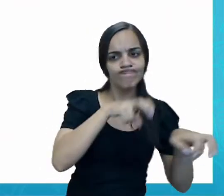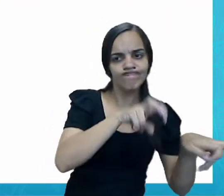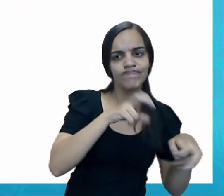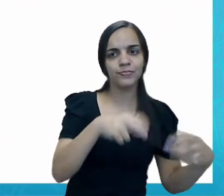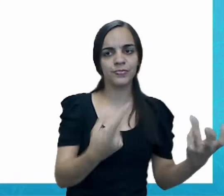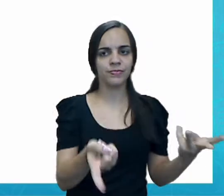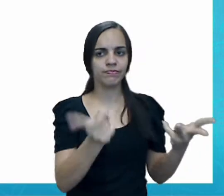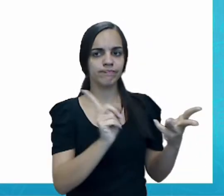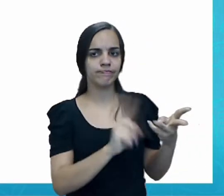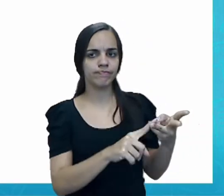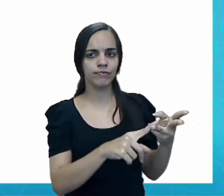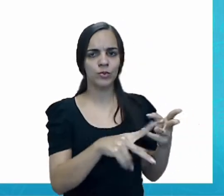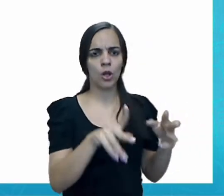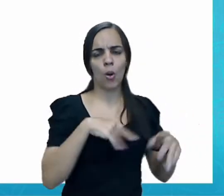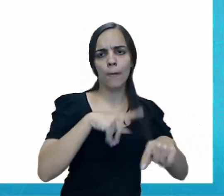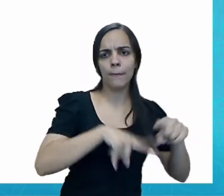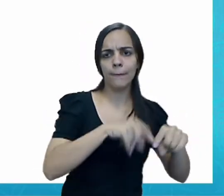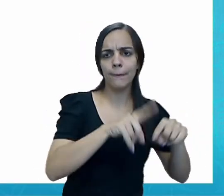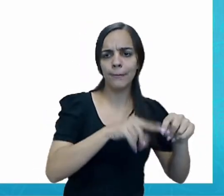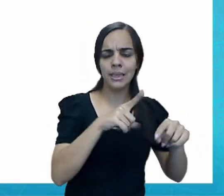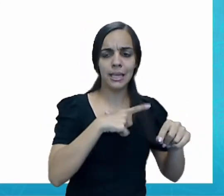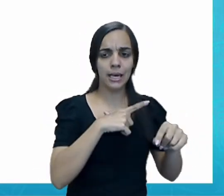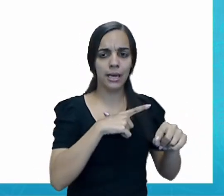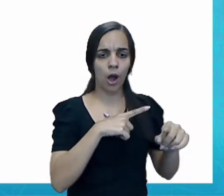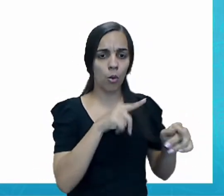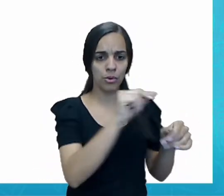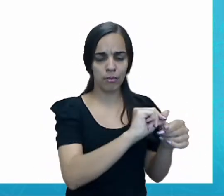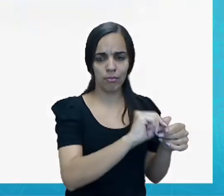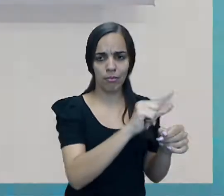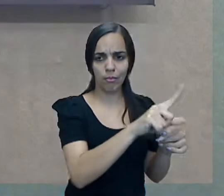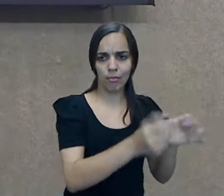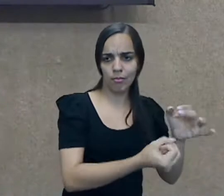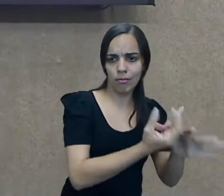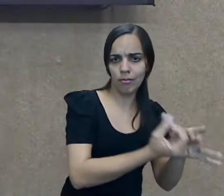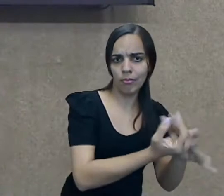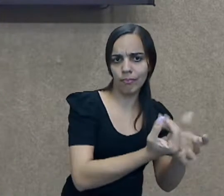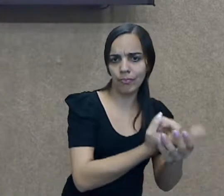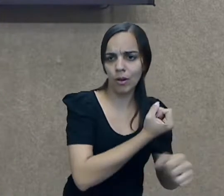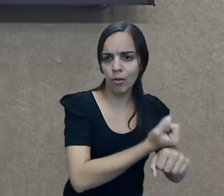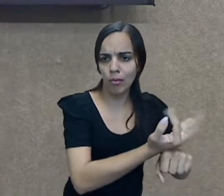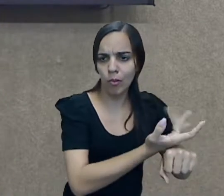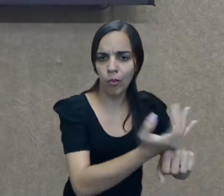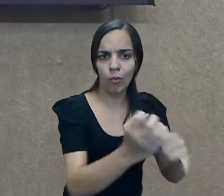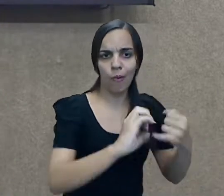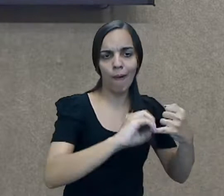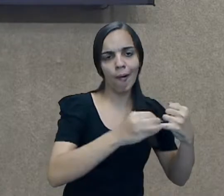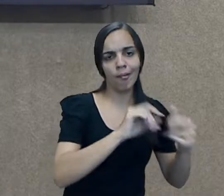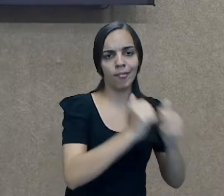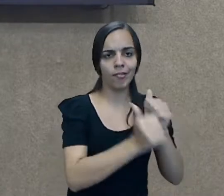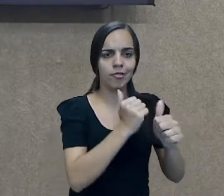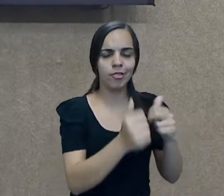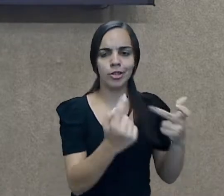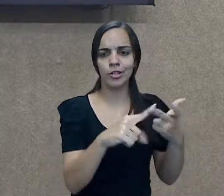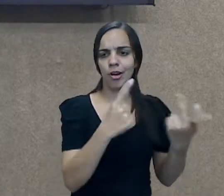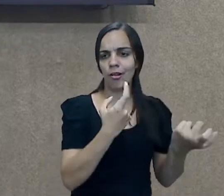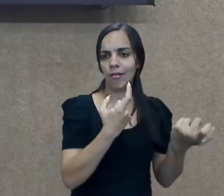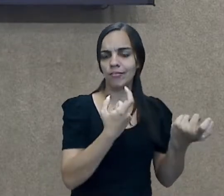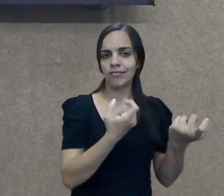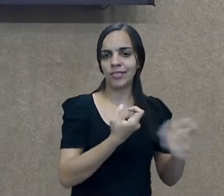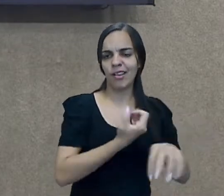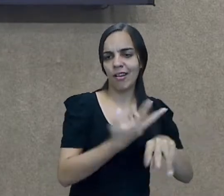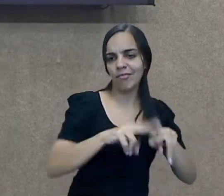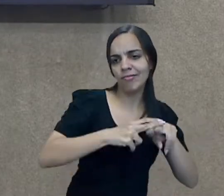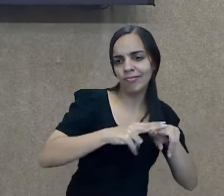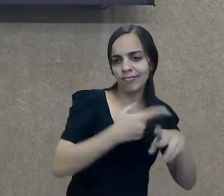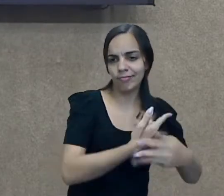produz o material que vai ser consumido, por exemplo, o arroz ou o feijão, também o dono da